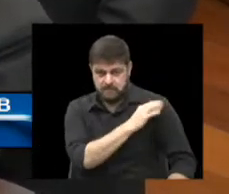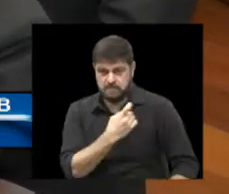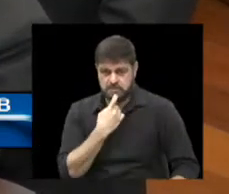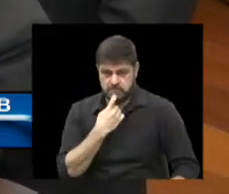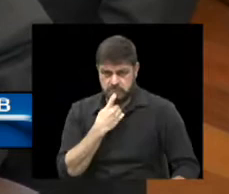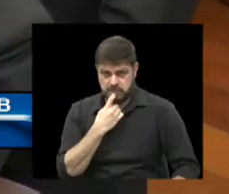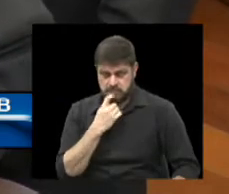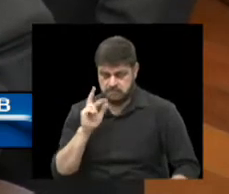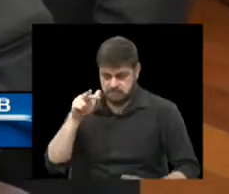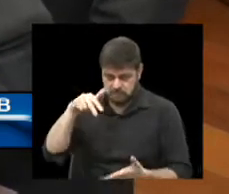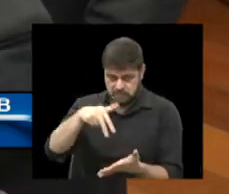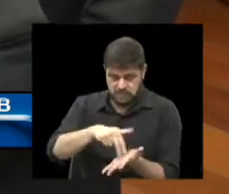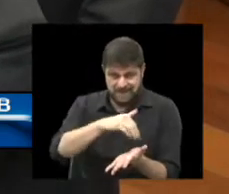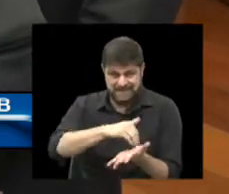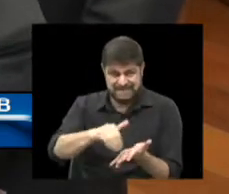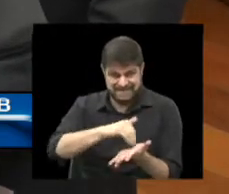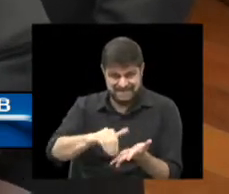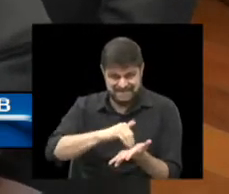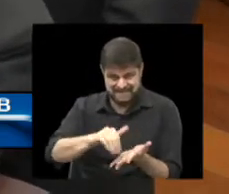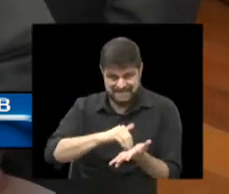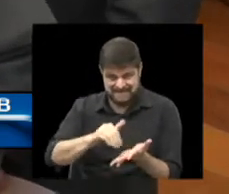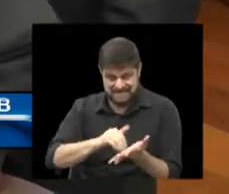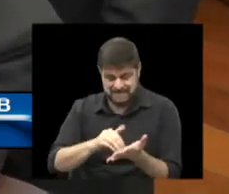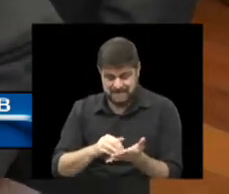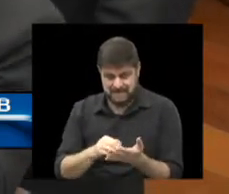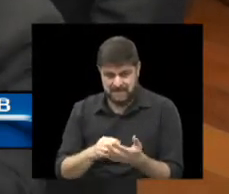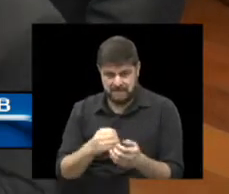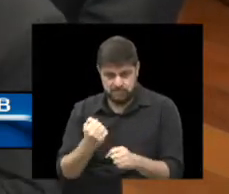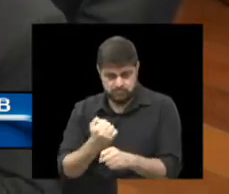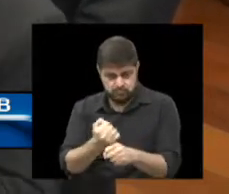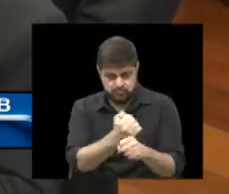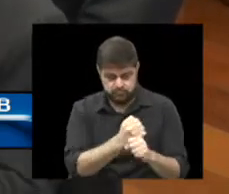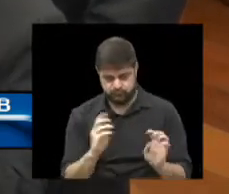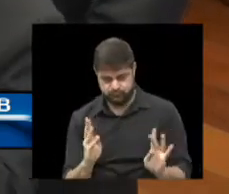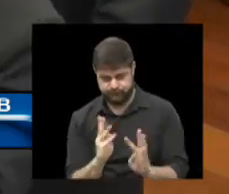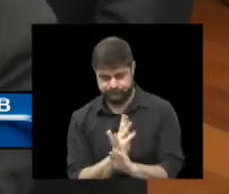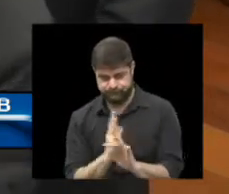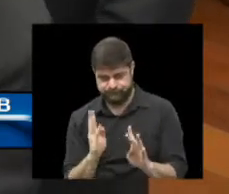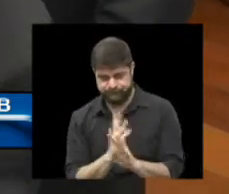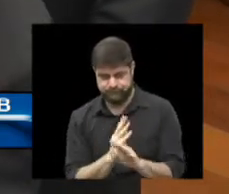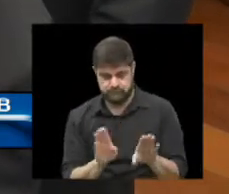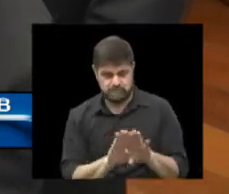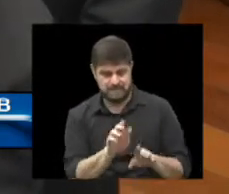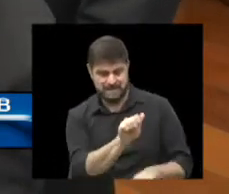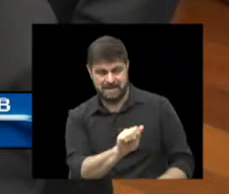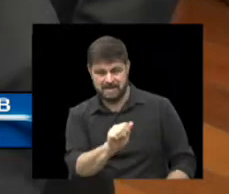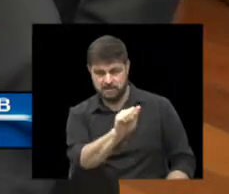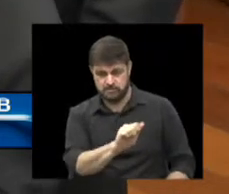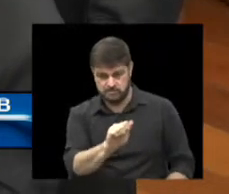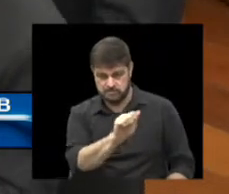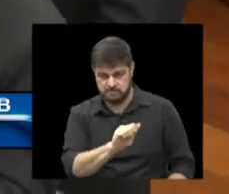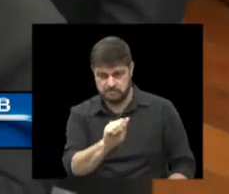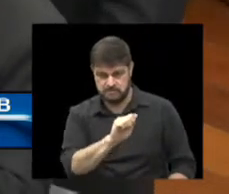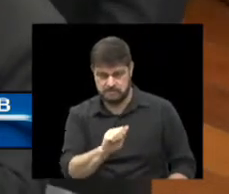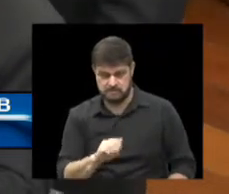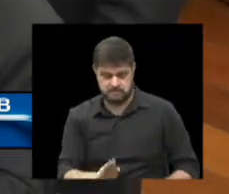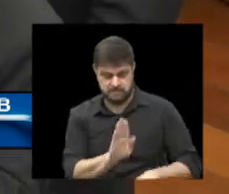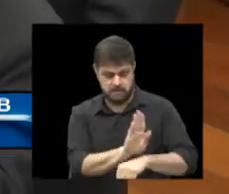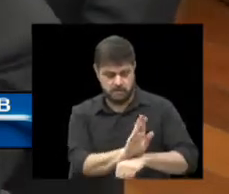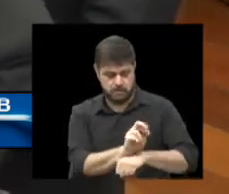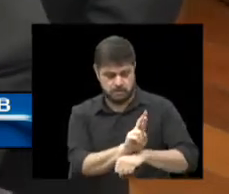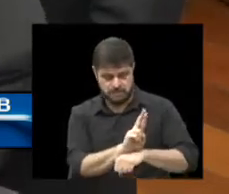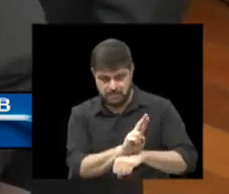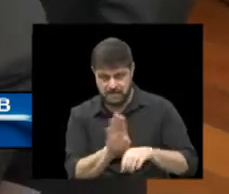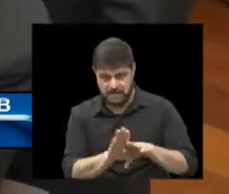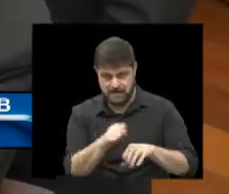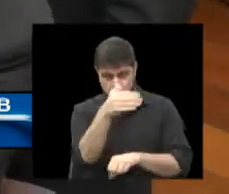Campinas, através da Secretaria de Urbanismo, a Associação de Bares e